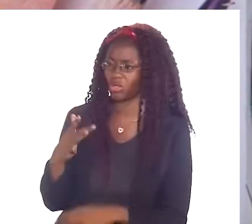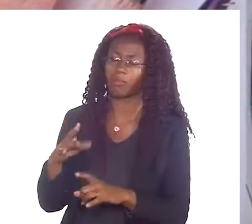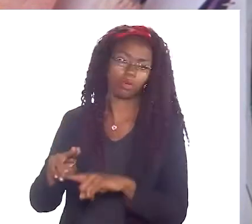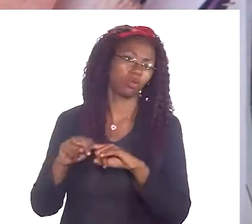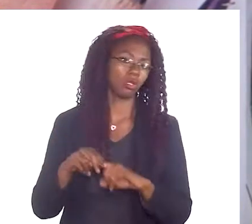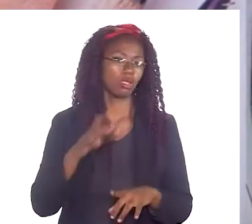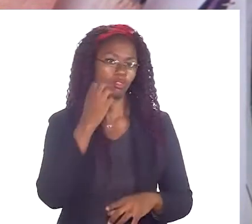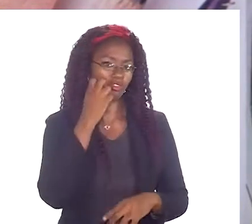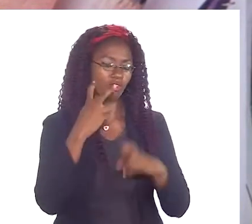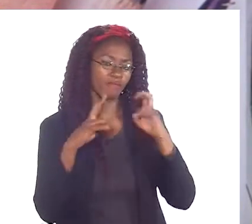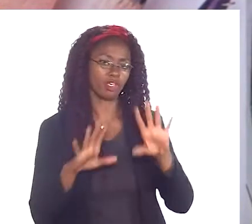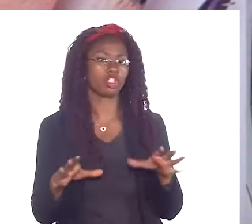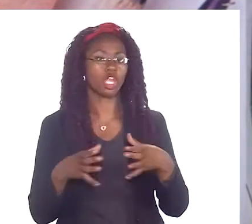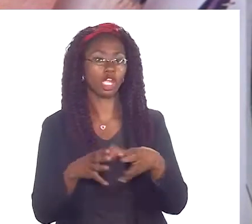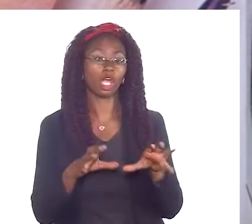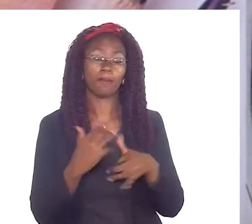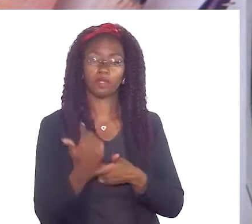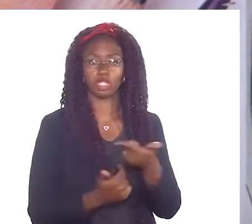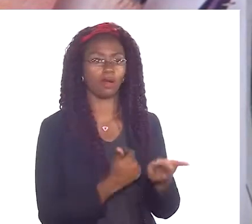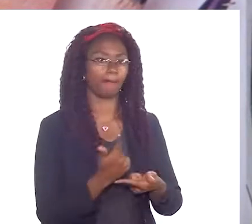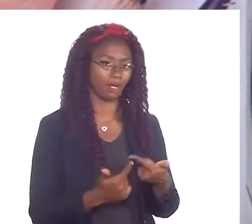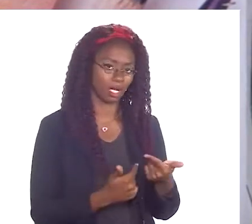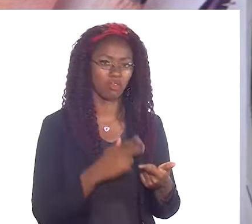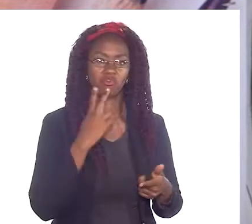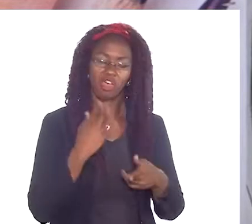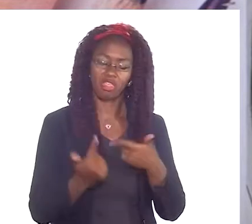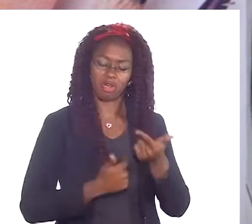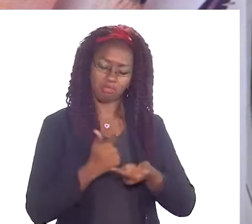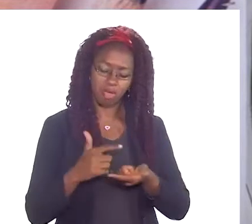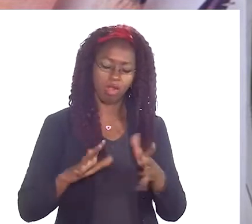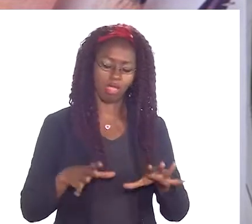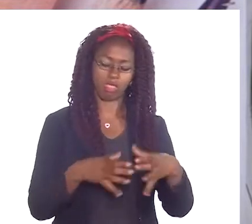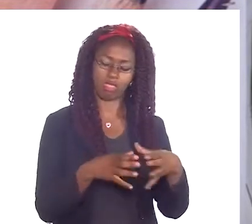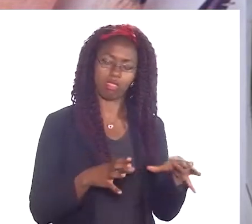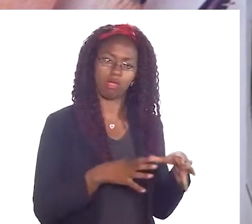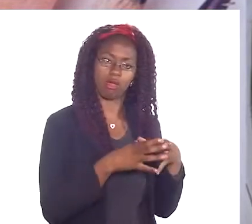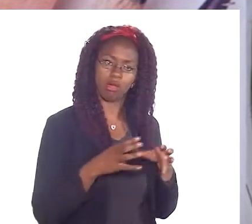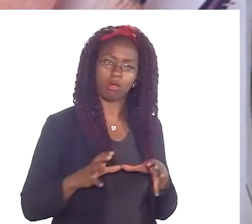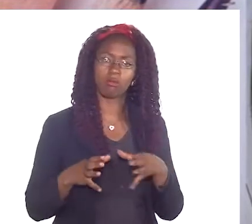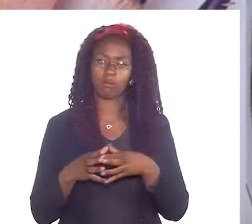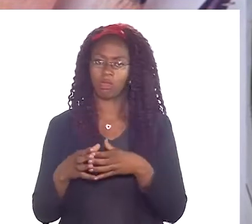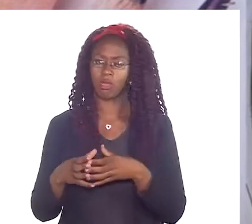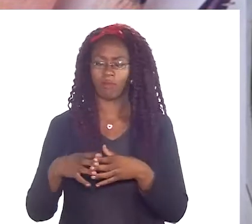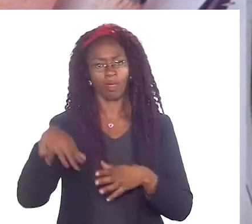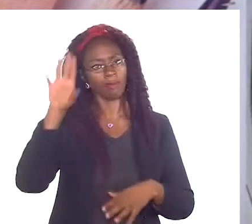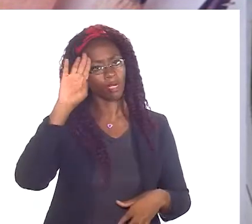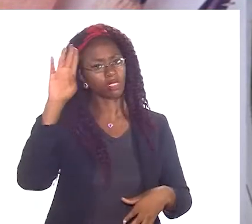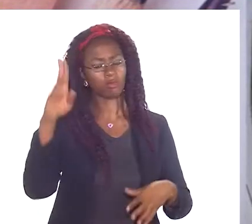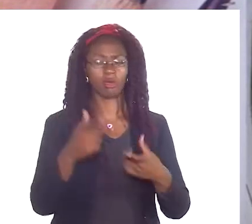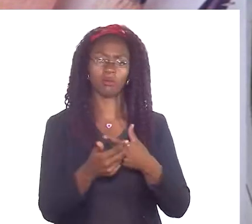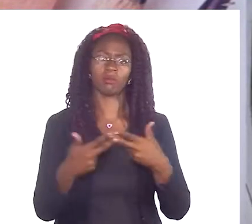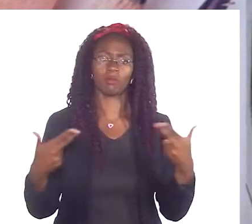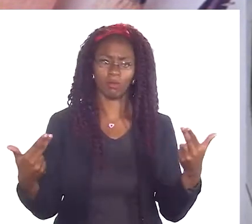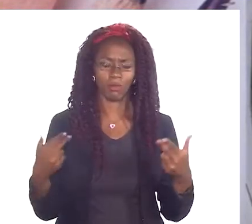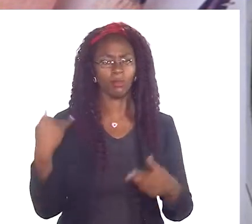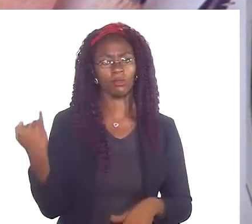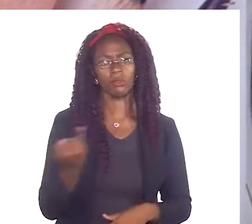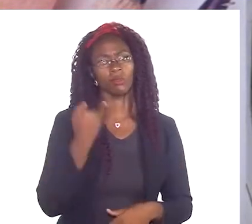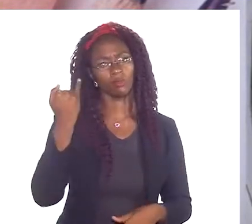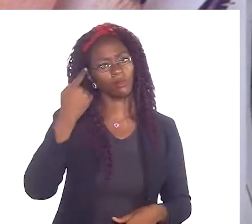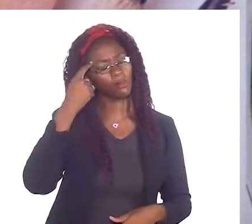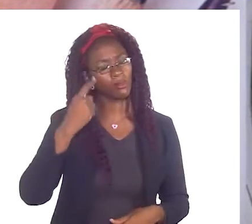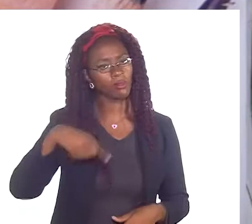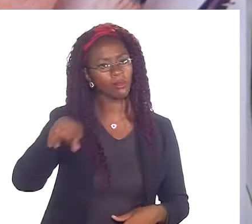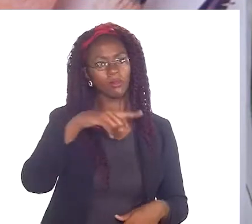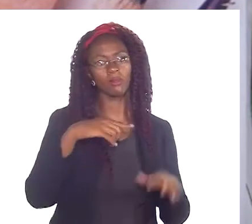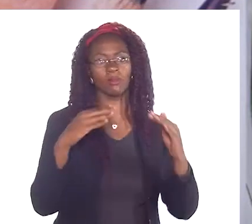importante o espírito de equipe. A gente fala tanto disso, né? Que trabalhar em equipe é, assim, uma das principais qualidades que, eu não